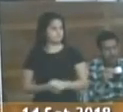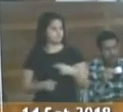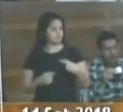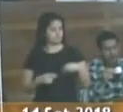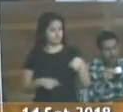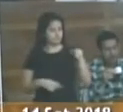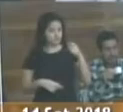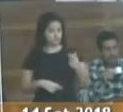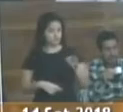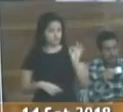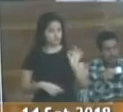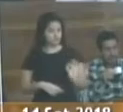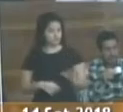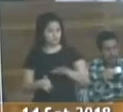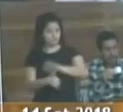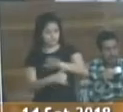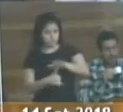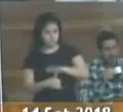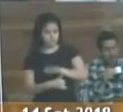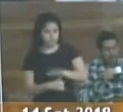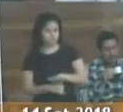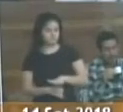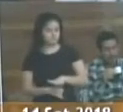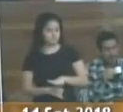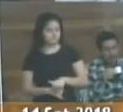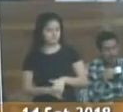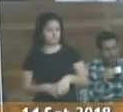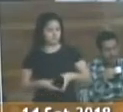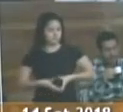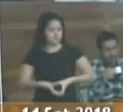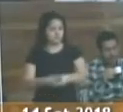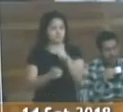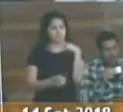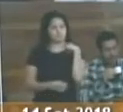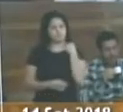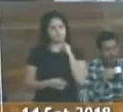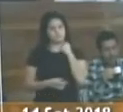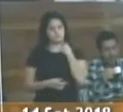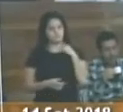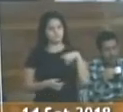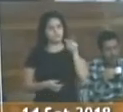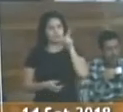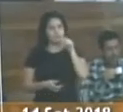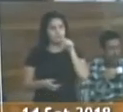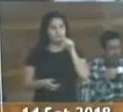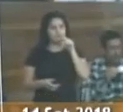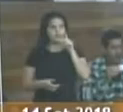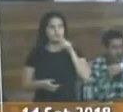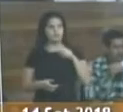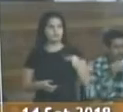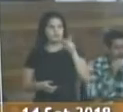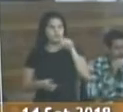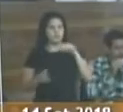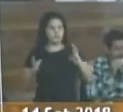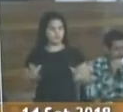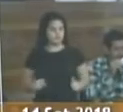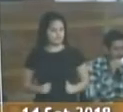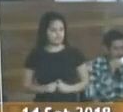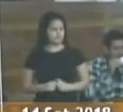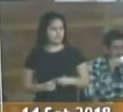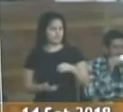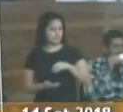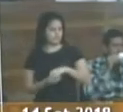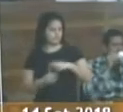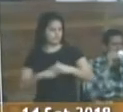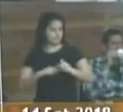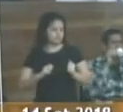justas da energia elétrica, do saneamento básico, da gestão de resíduos, que está completamente